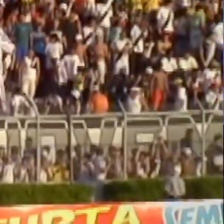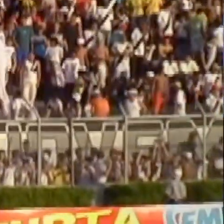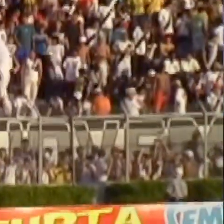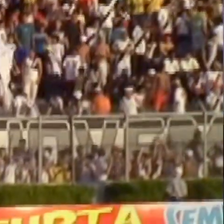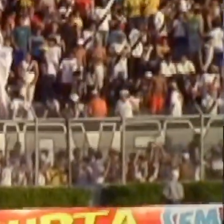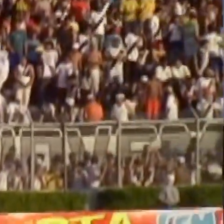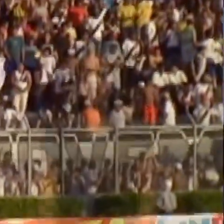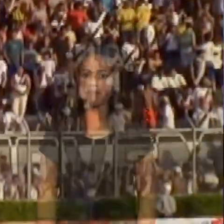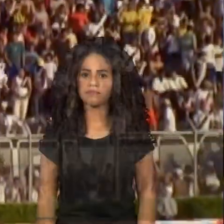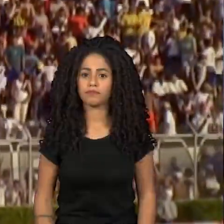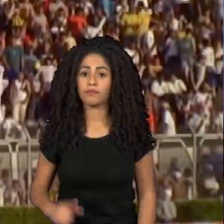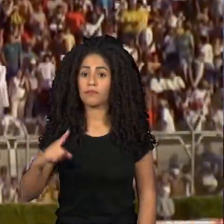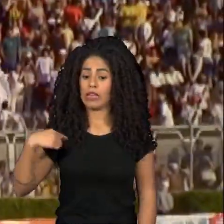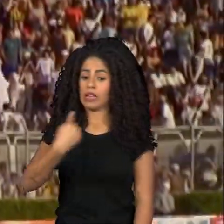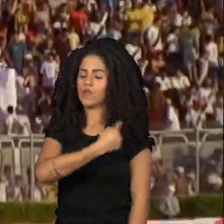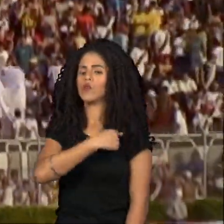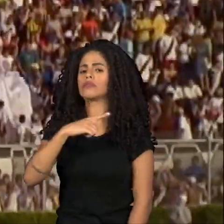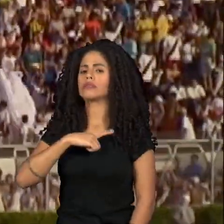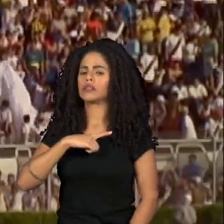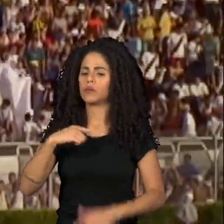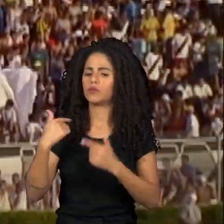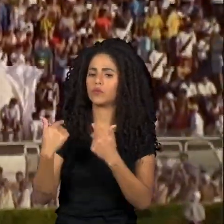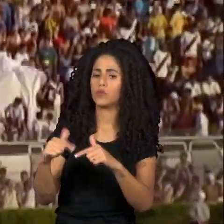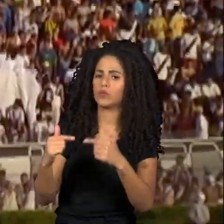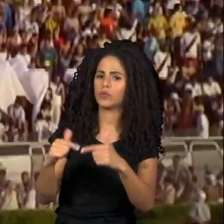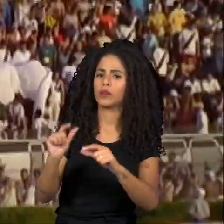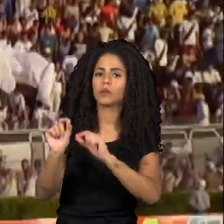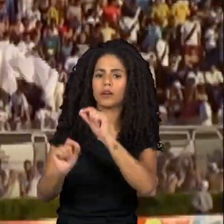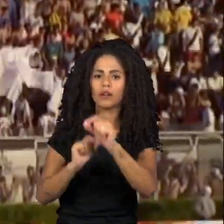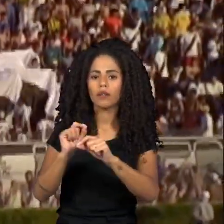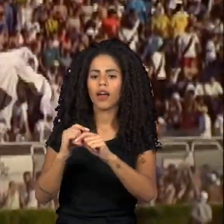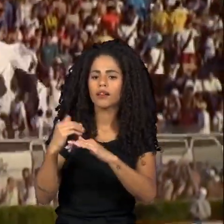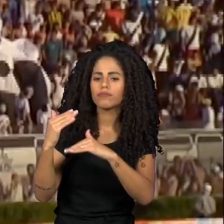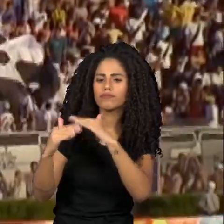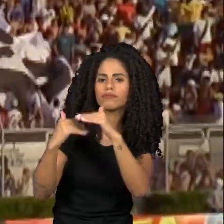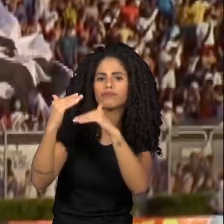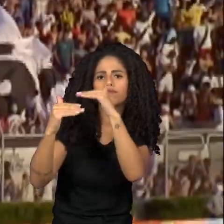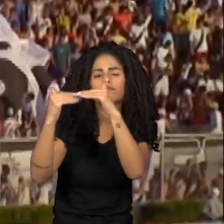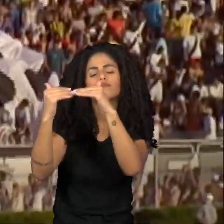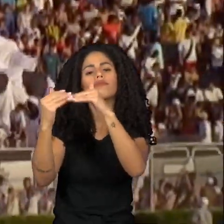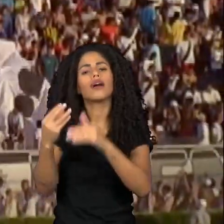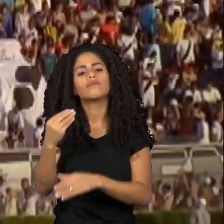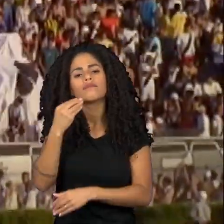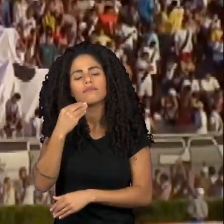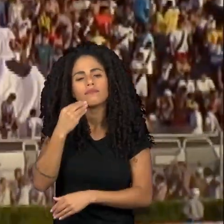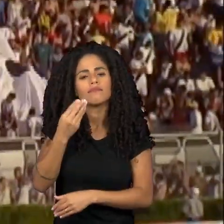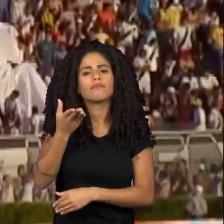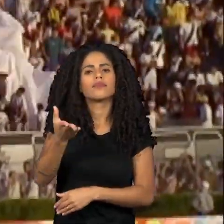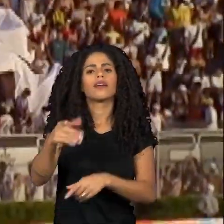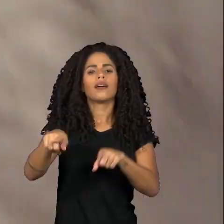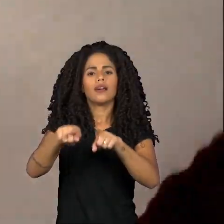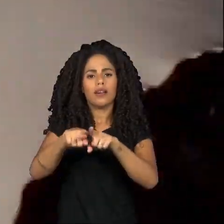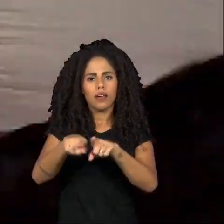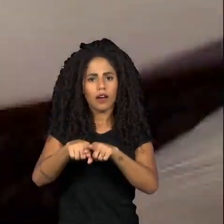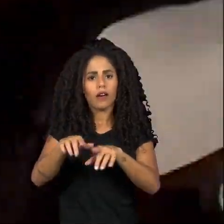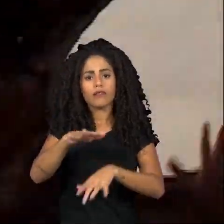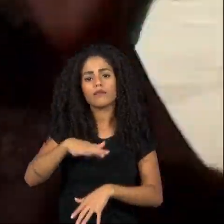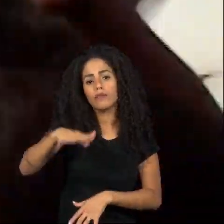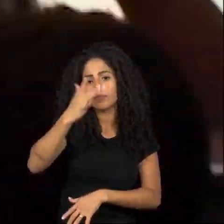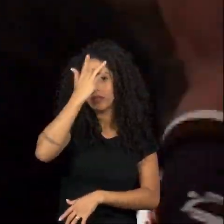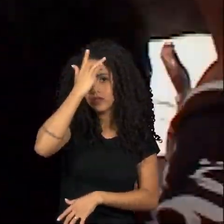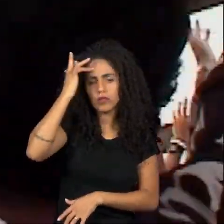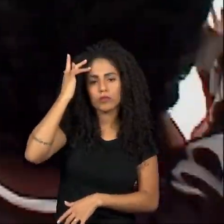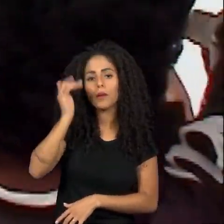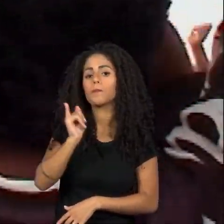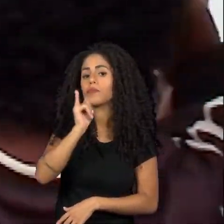A gente tem um trabalho que ele está muito atravessado, eivado pela intervenção urbana. Então, por exemplo,